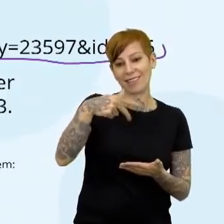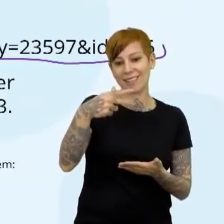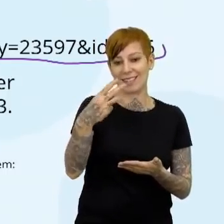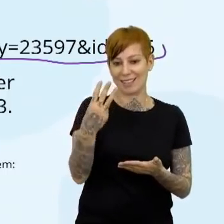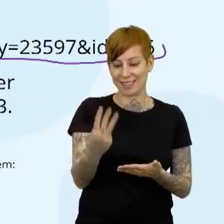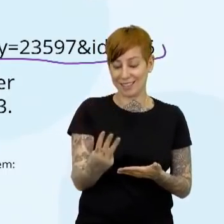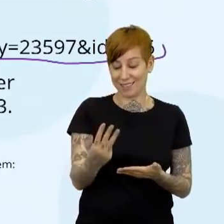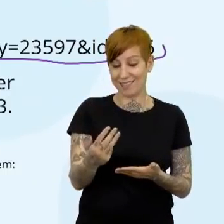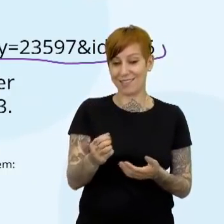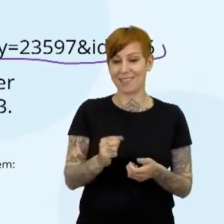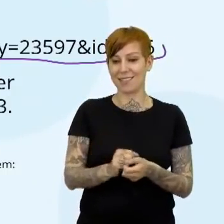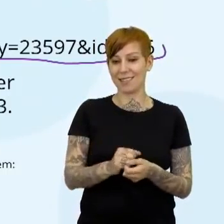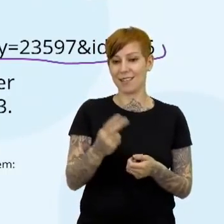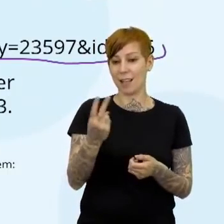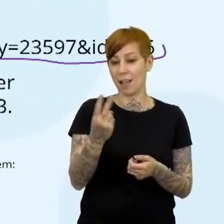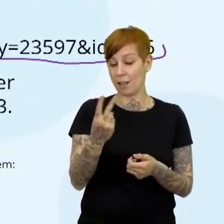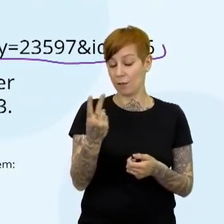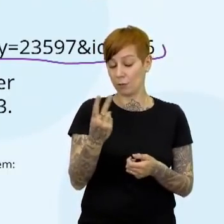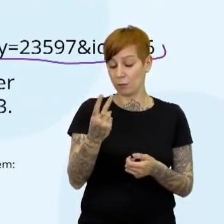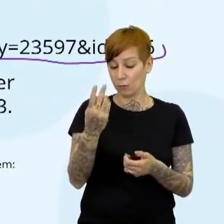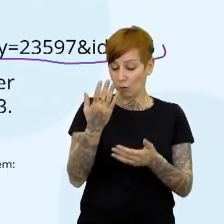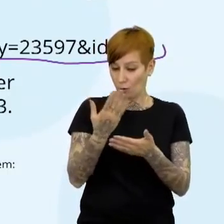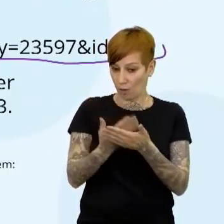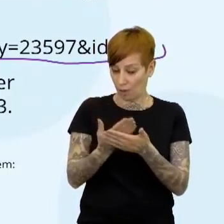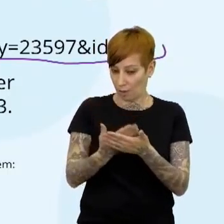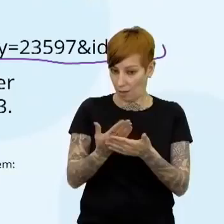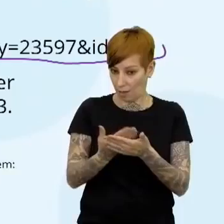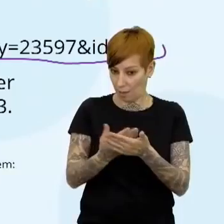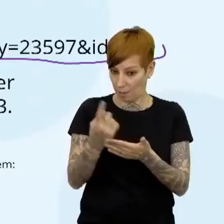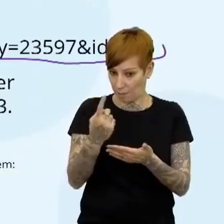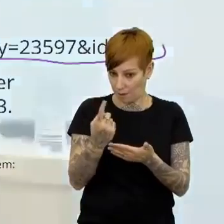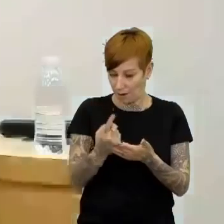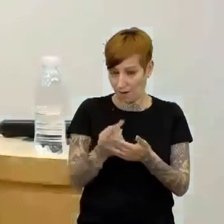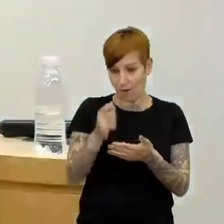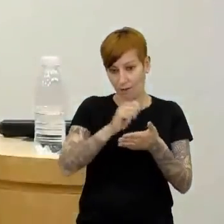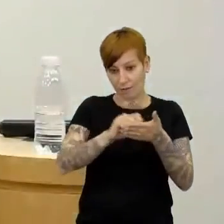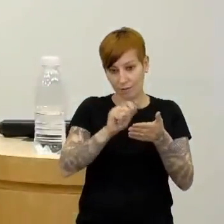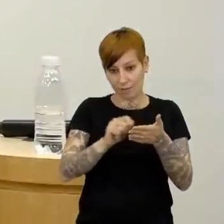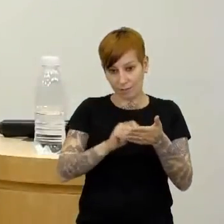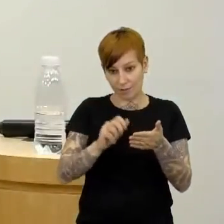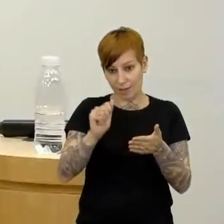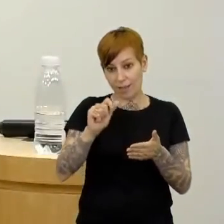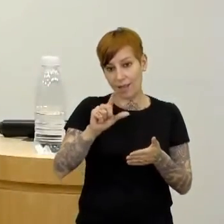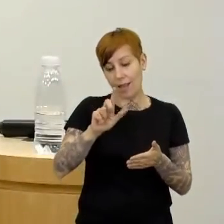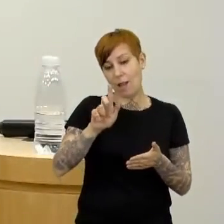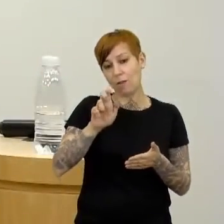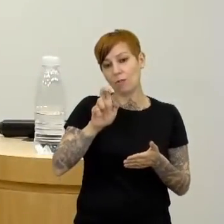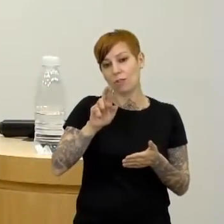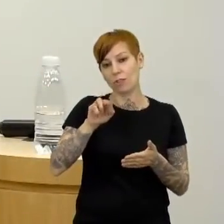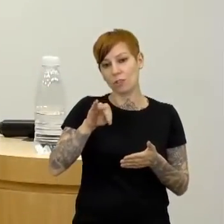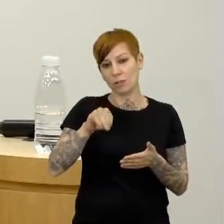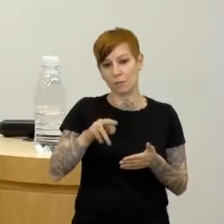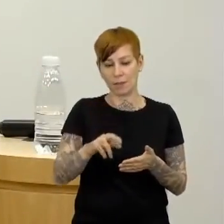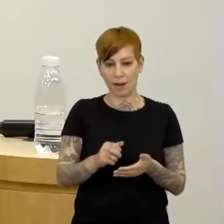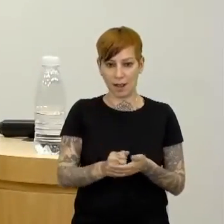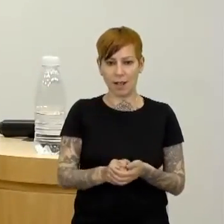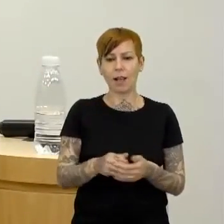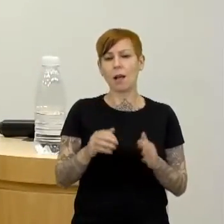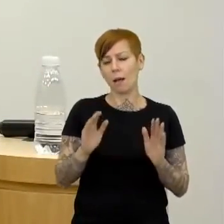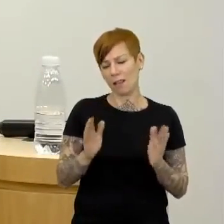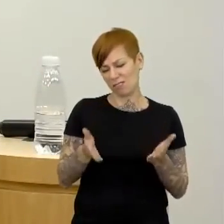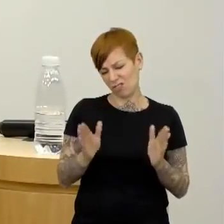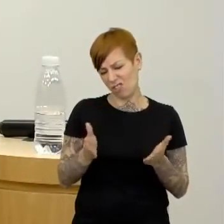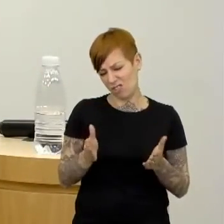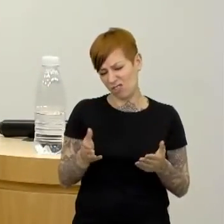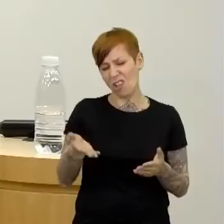3 de vocês então as duas primeiras aulas é sobre escrita algébrica a gente vai faz uma revisão só que a gente já falou muito